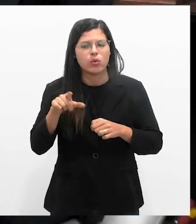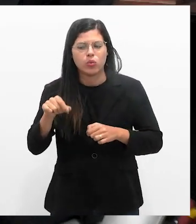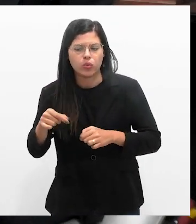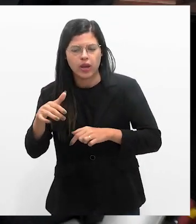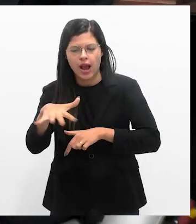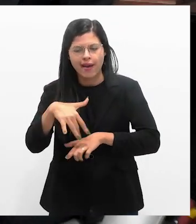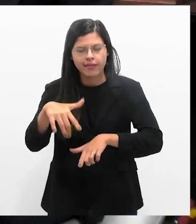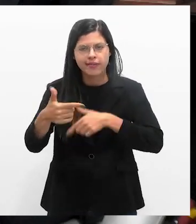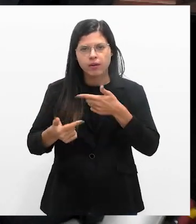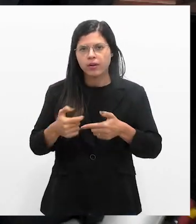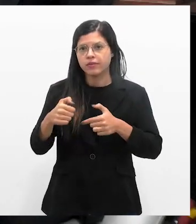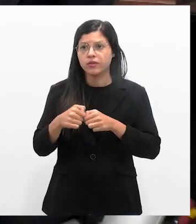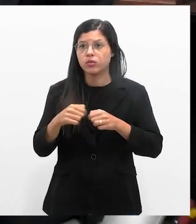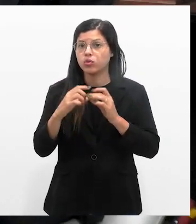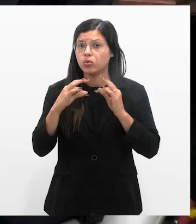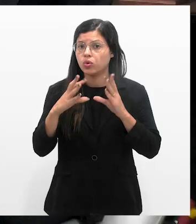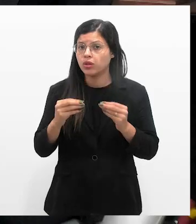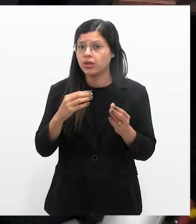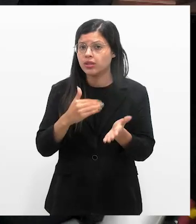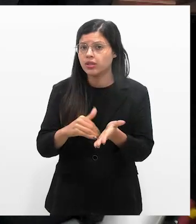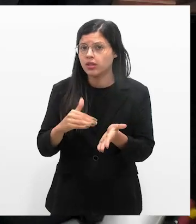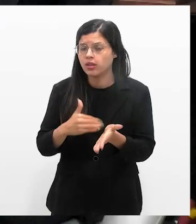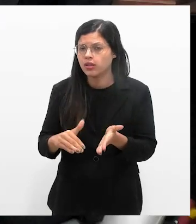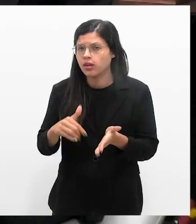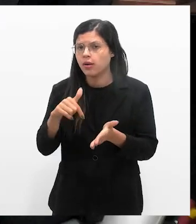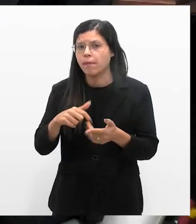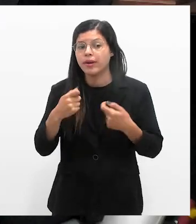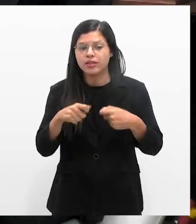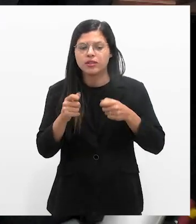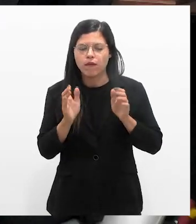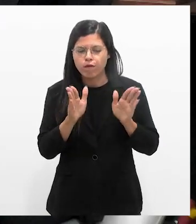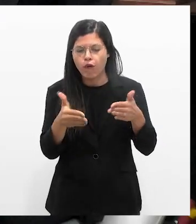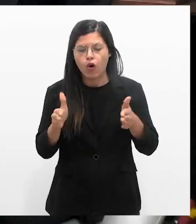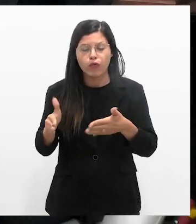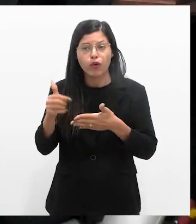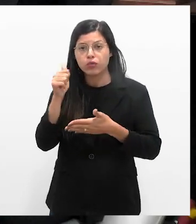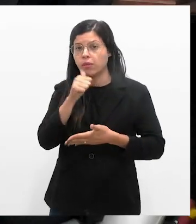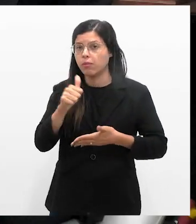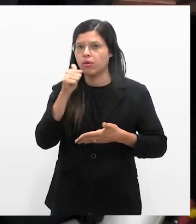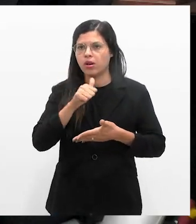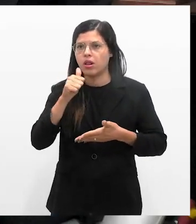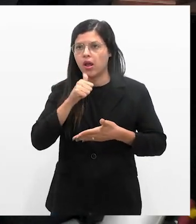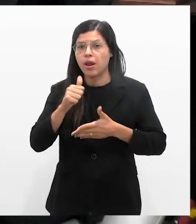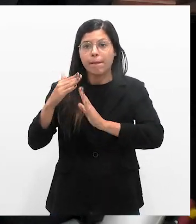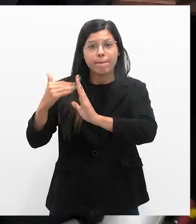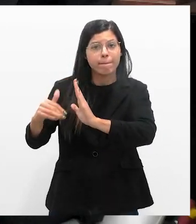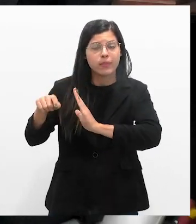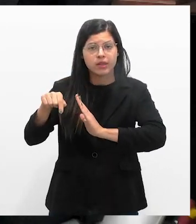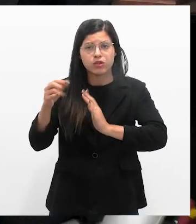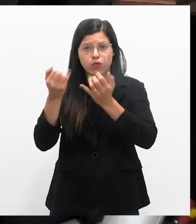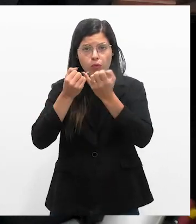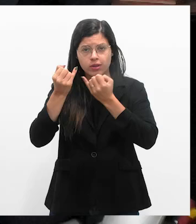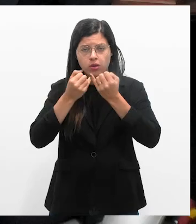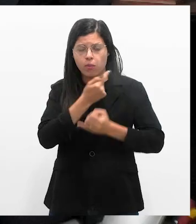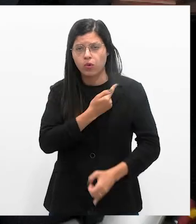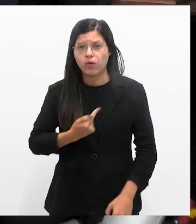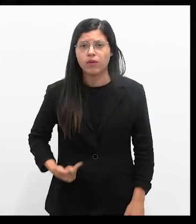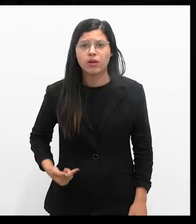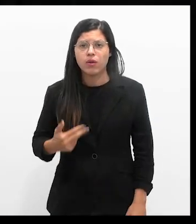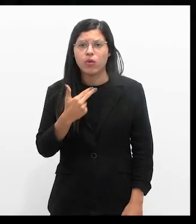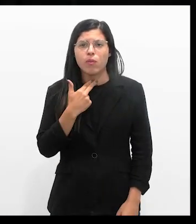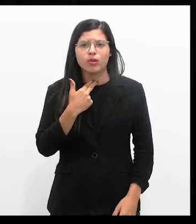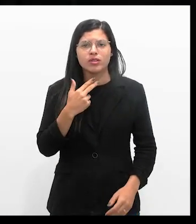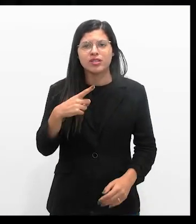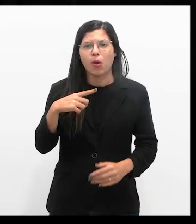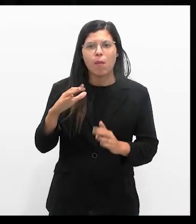o trabalho está fazendo. Todas as secretarias, qual é o recorte feminino e levar essa informação direto para o governador.